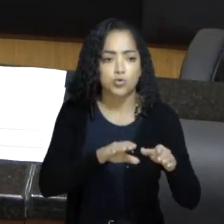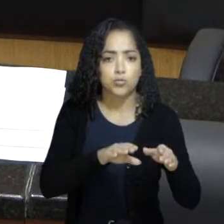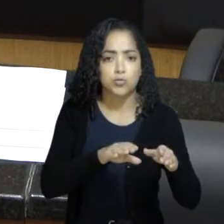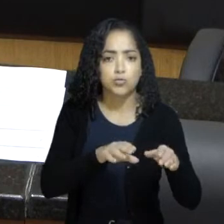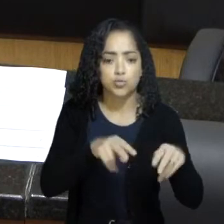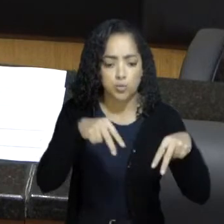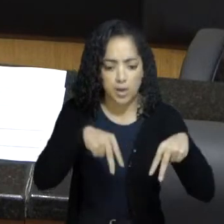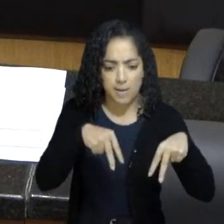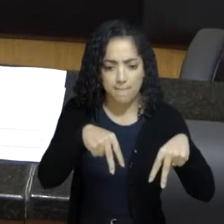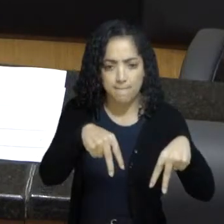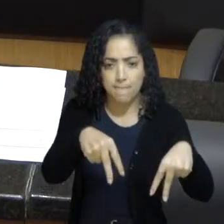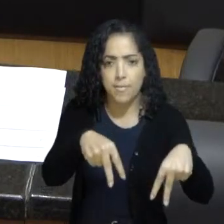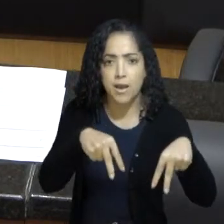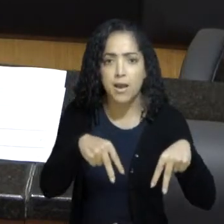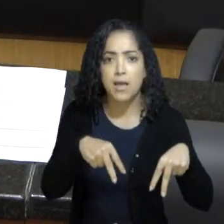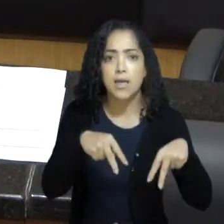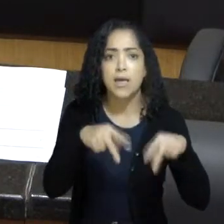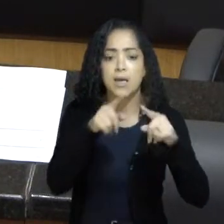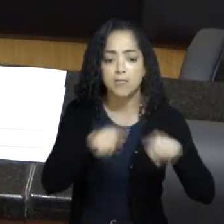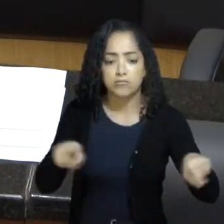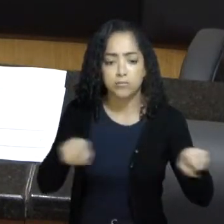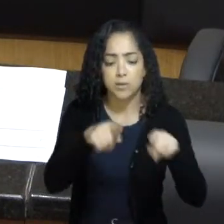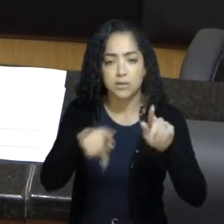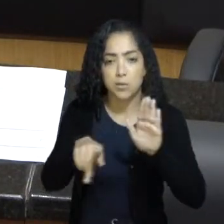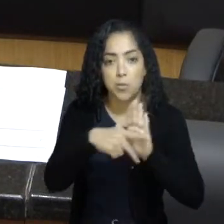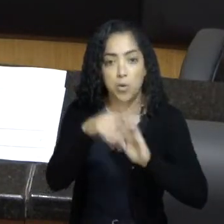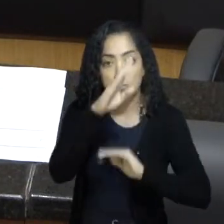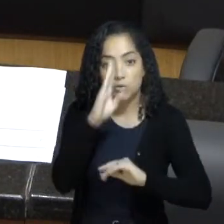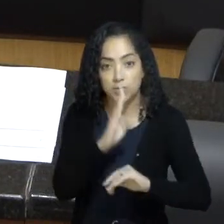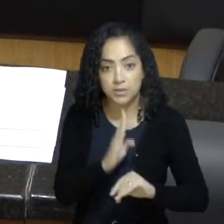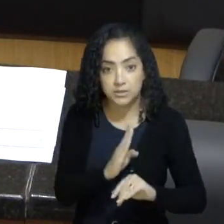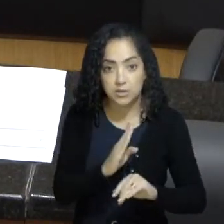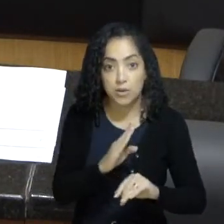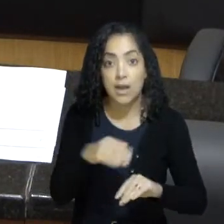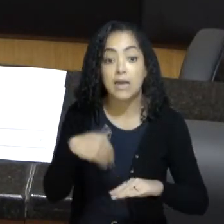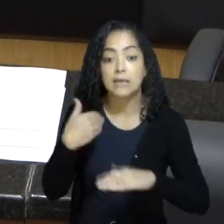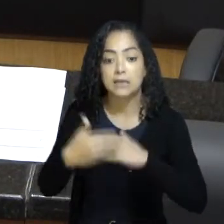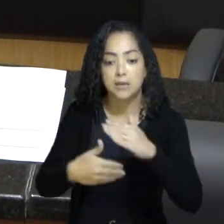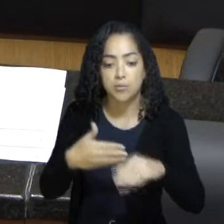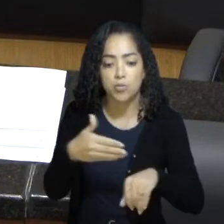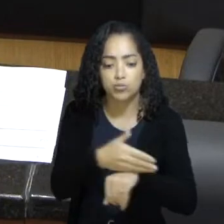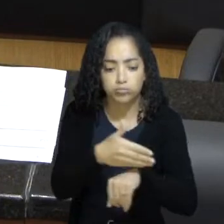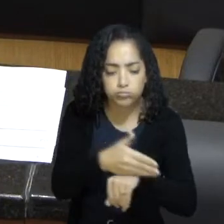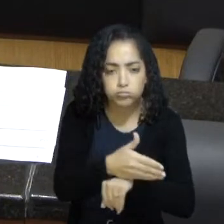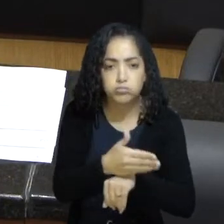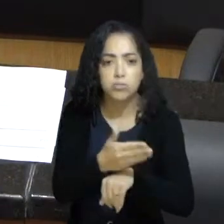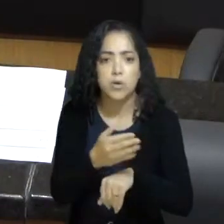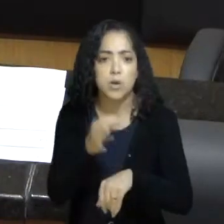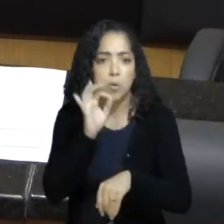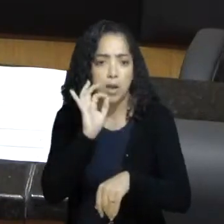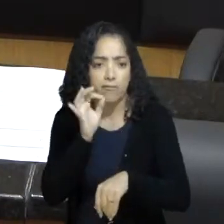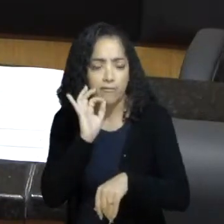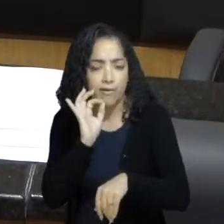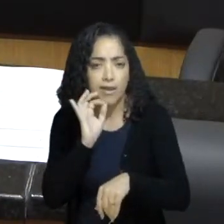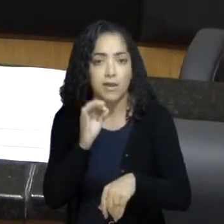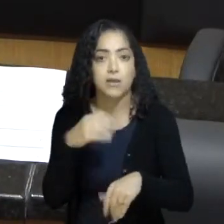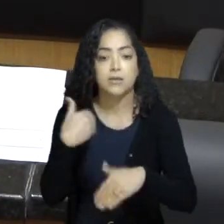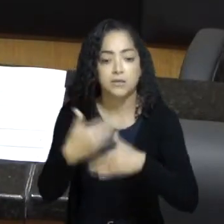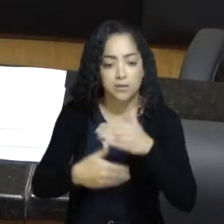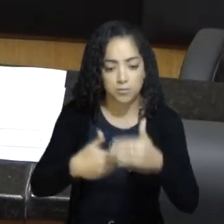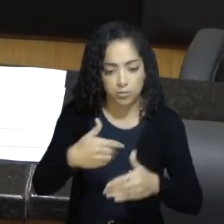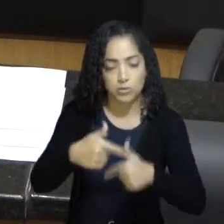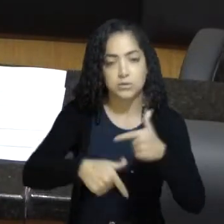sentido cantando o hino nacional depois participando de um bom café e o trabalho